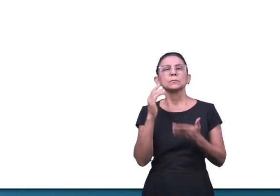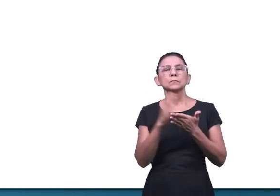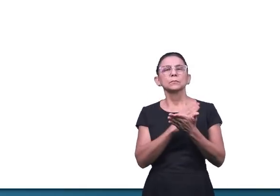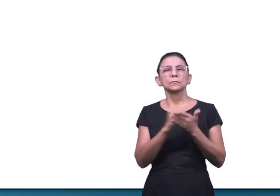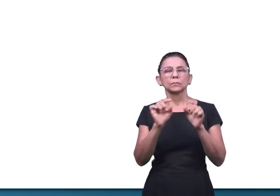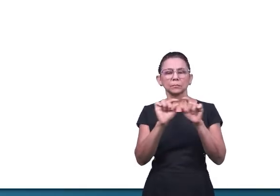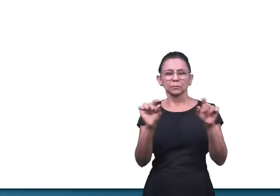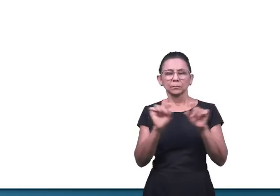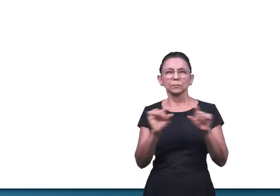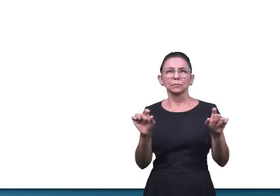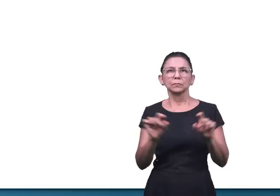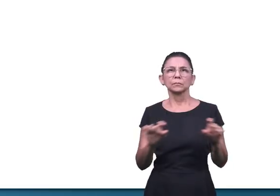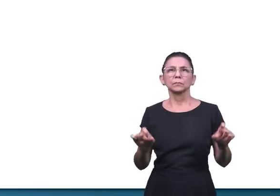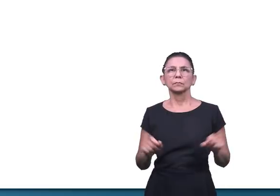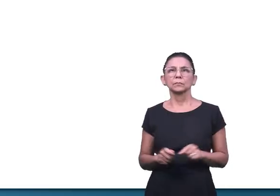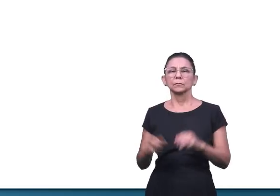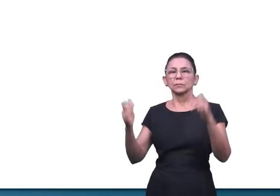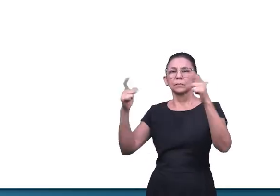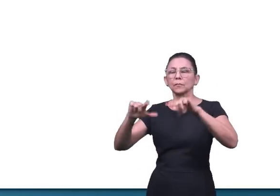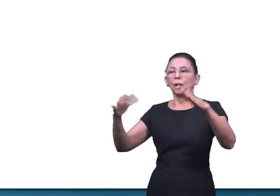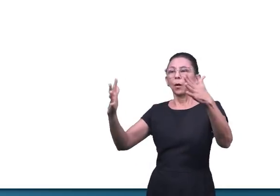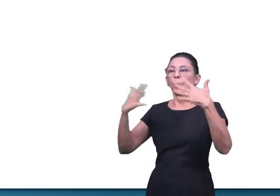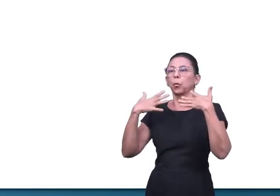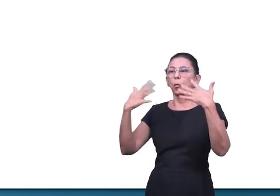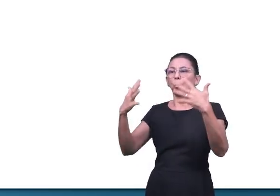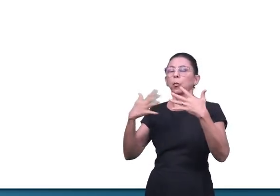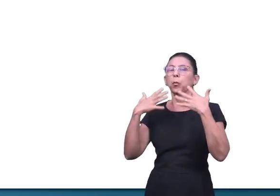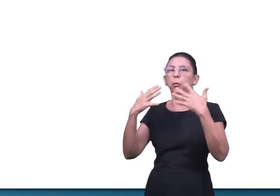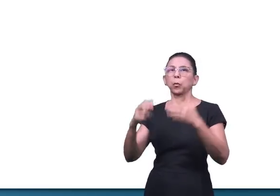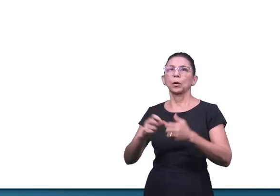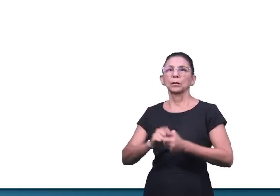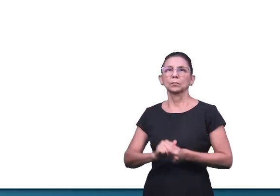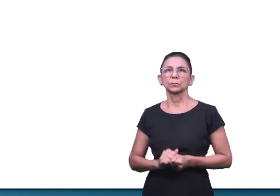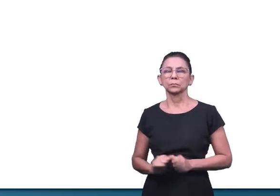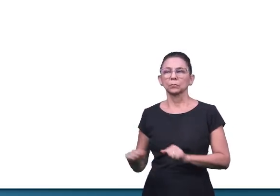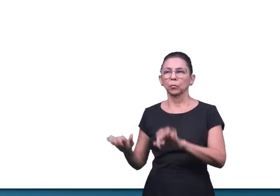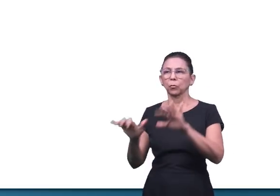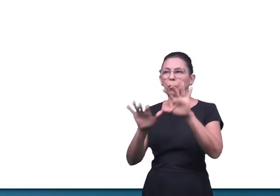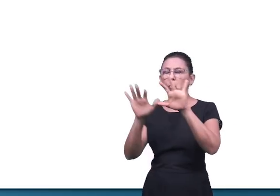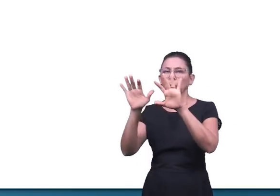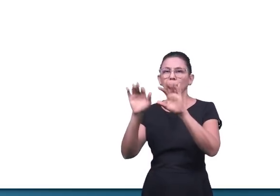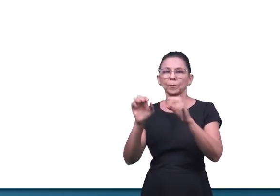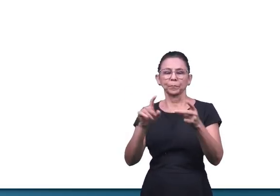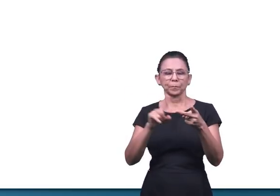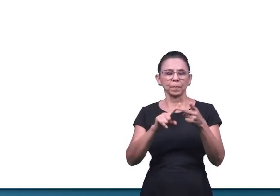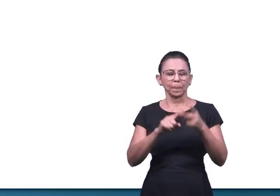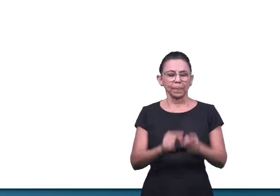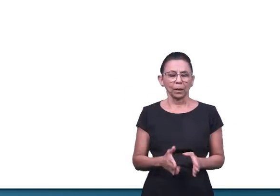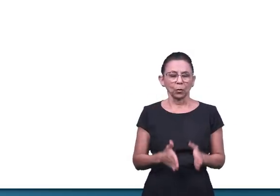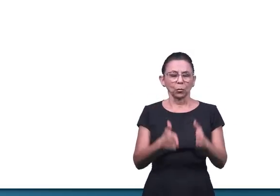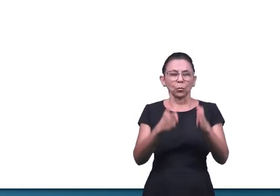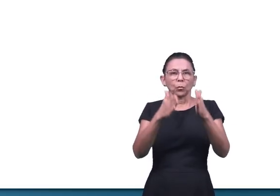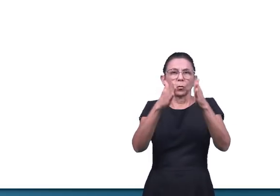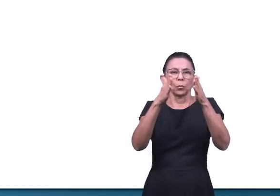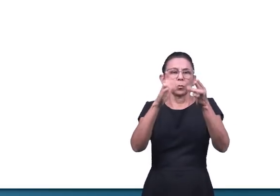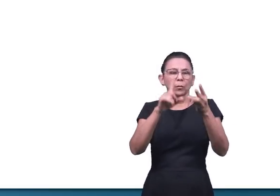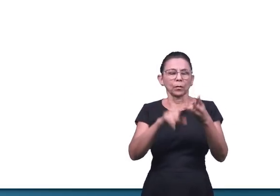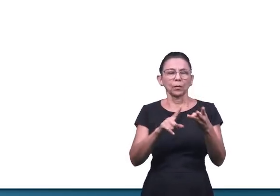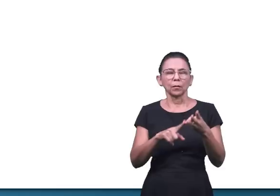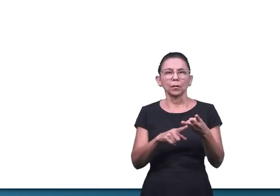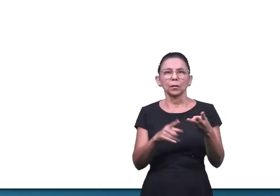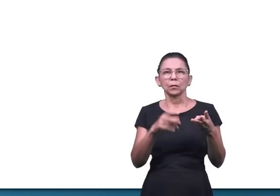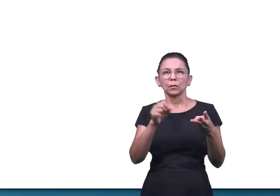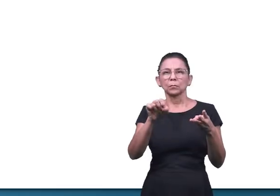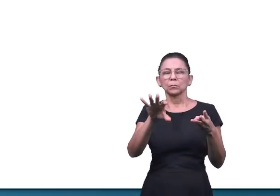dos seguintes expressões? Que sobe do deserto, coluna de